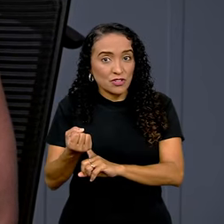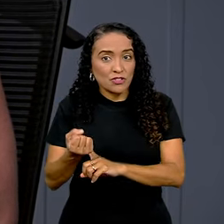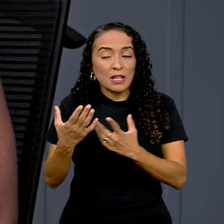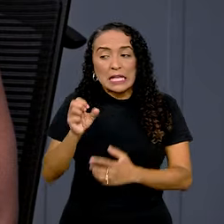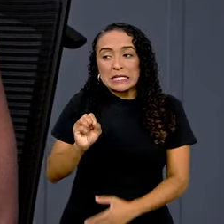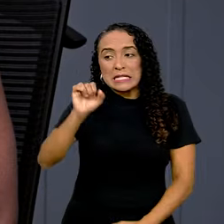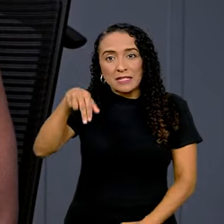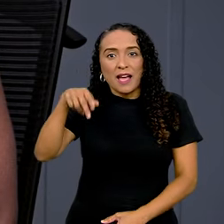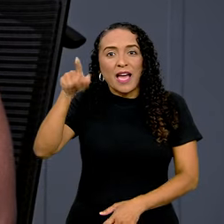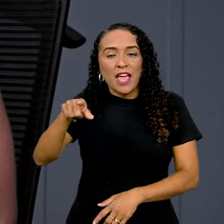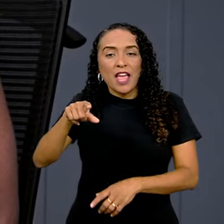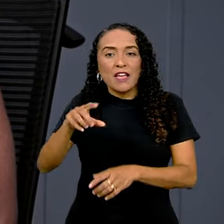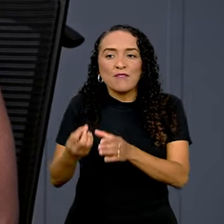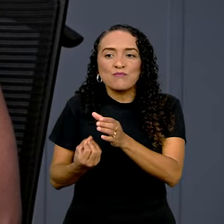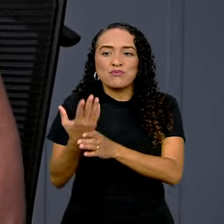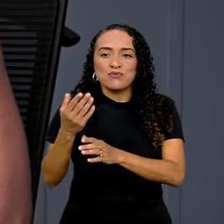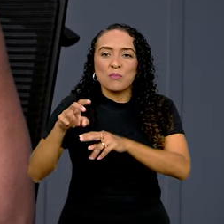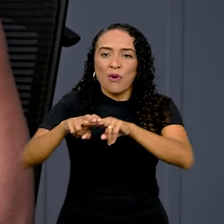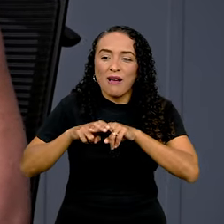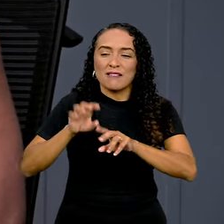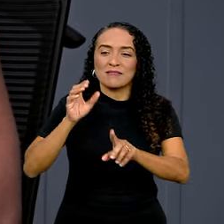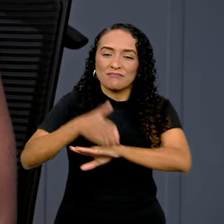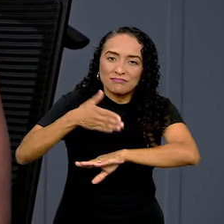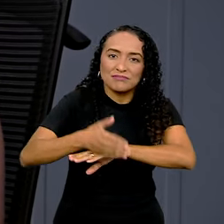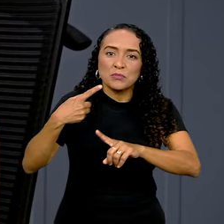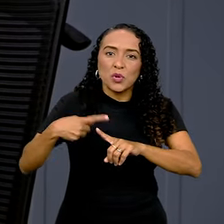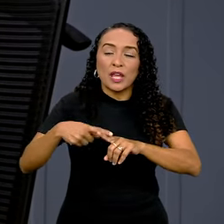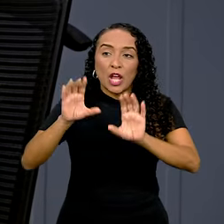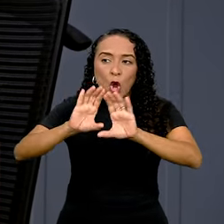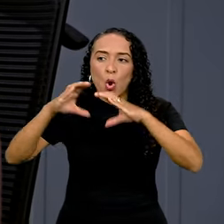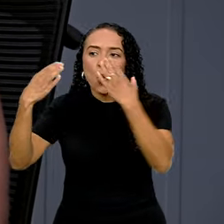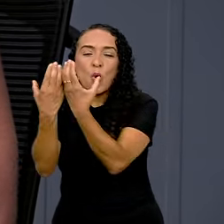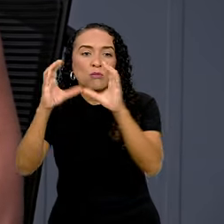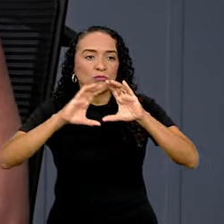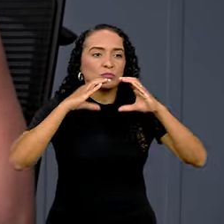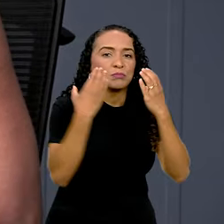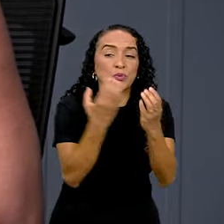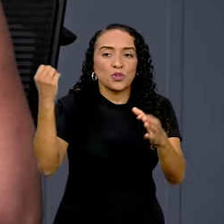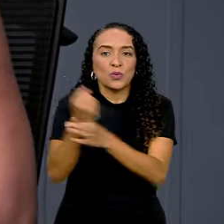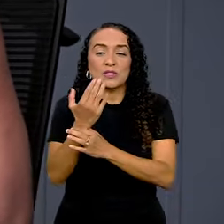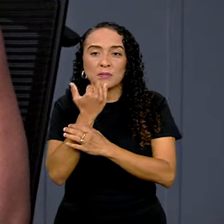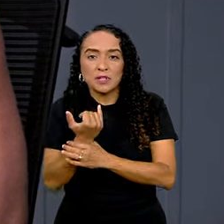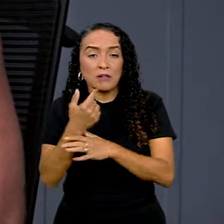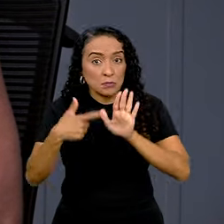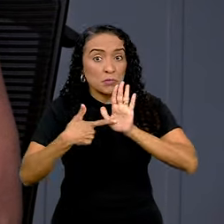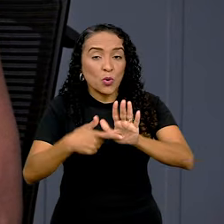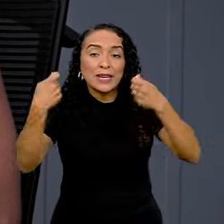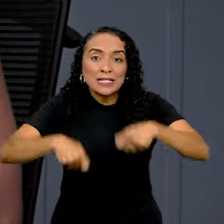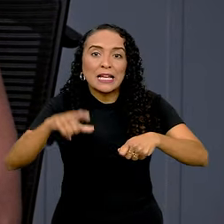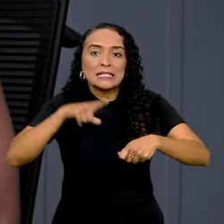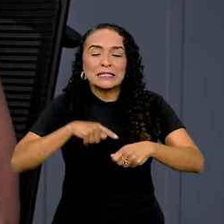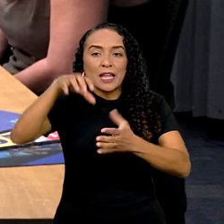Eh o cisan é um fruto dessa participação porque foi a partir das conferências de segurança alimentar que se